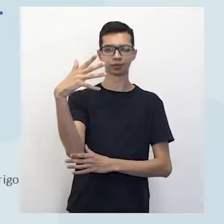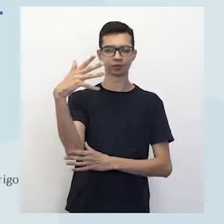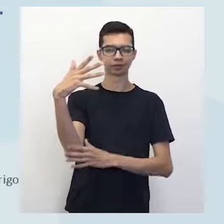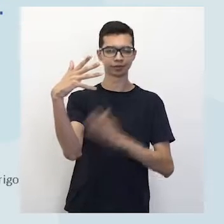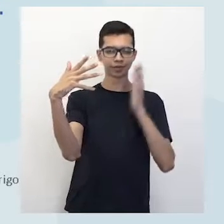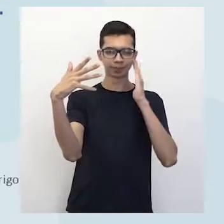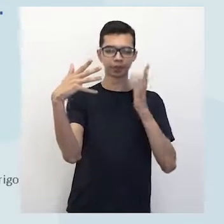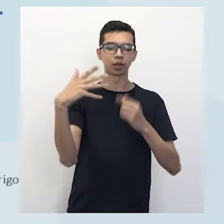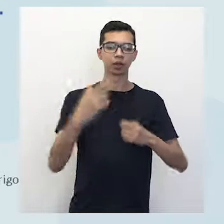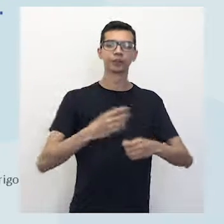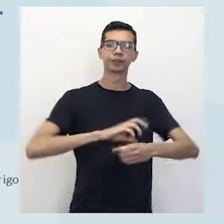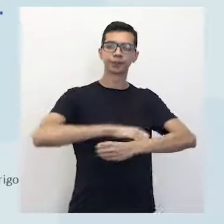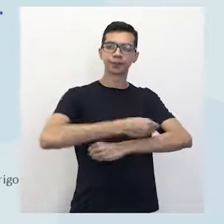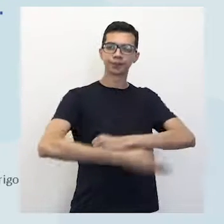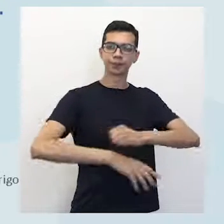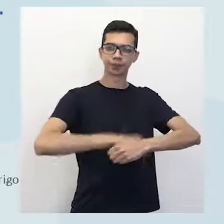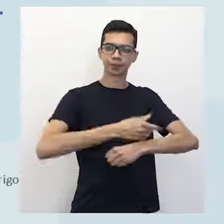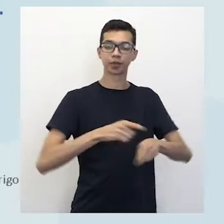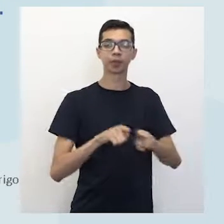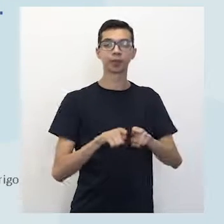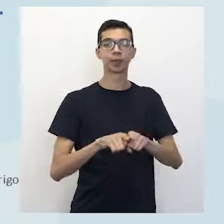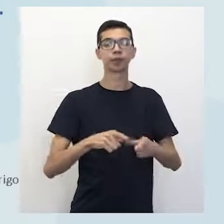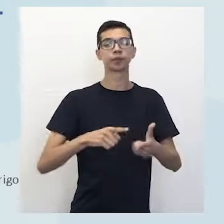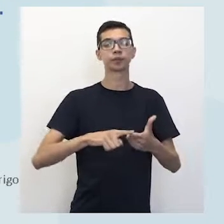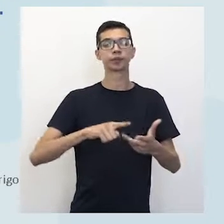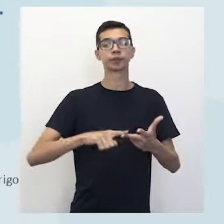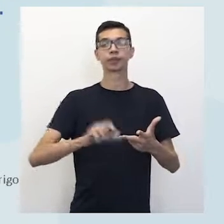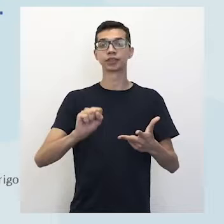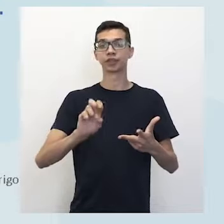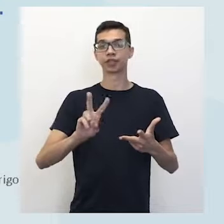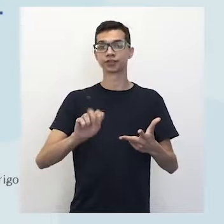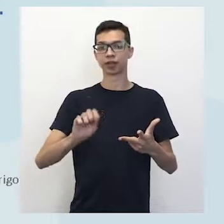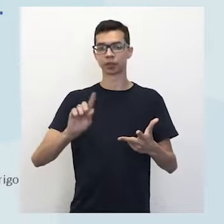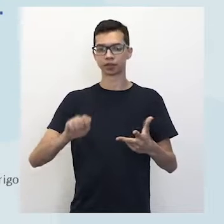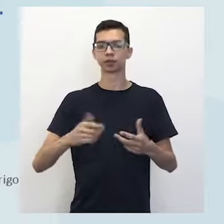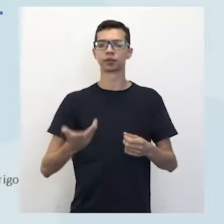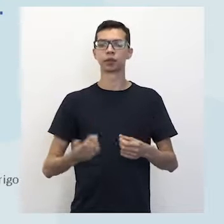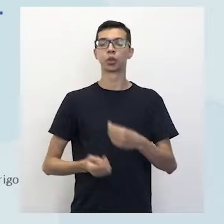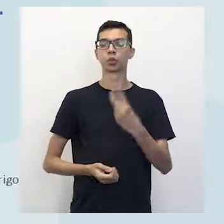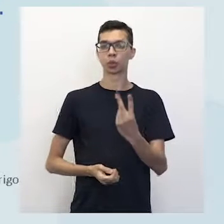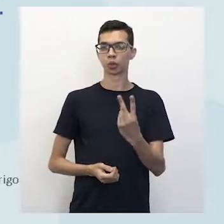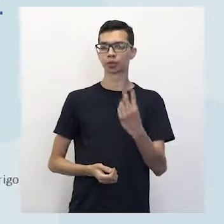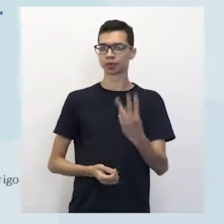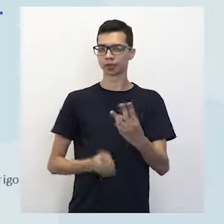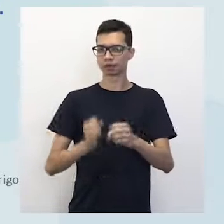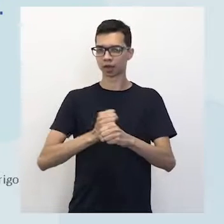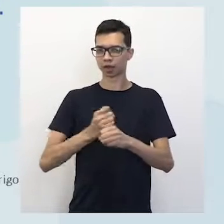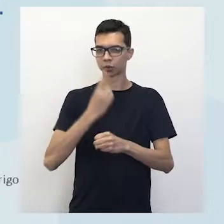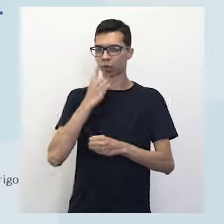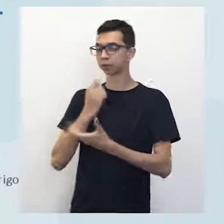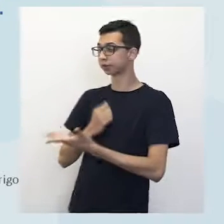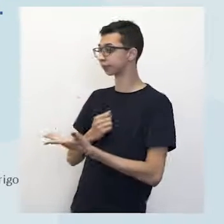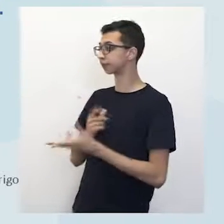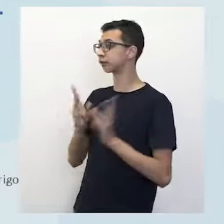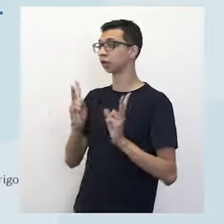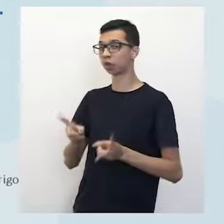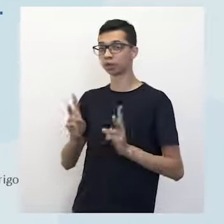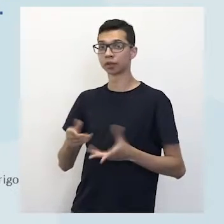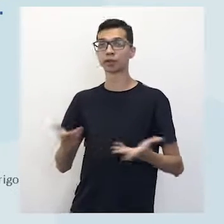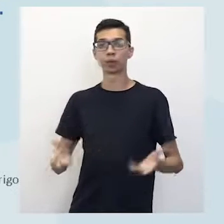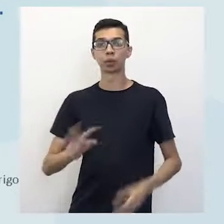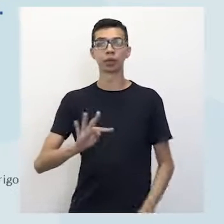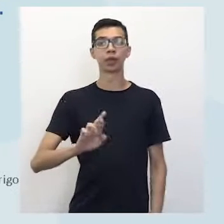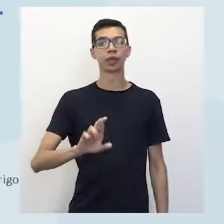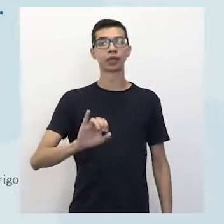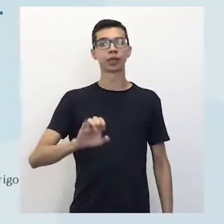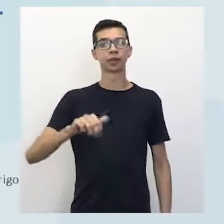vocês vejam que há uma rotação disso no ano 2 e no ano 3. Então, o próprio sistema trienal, o nome já